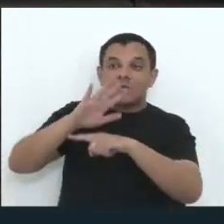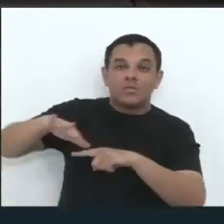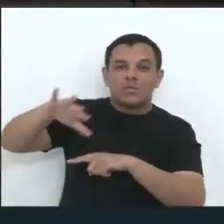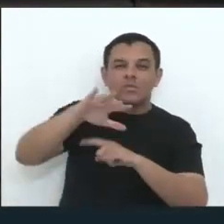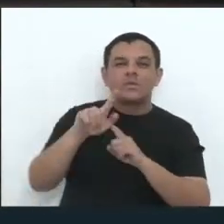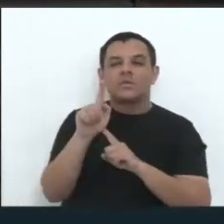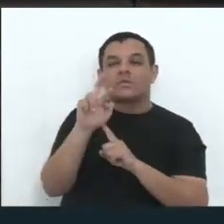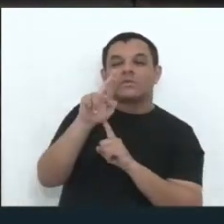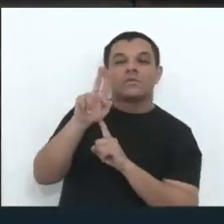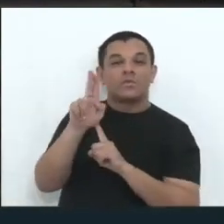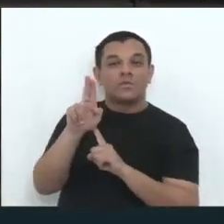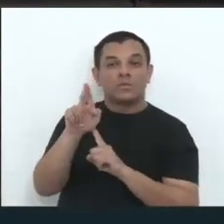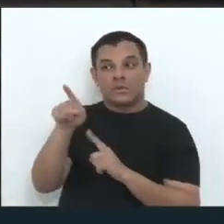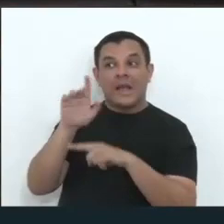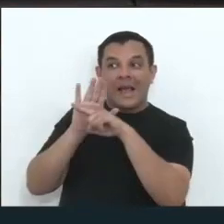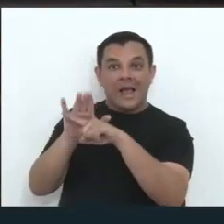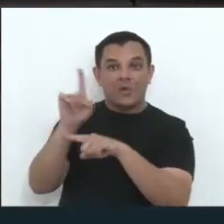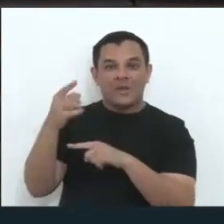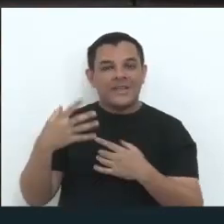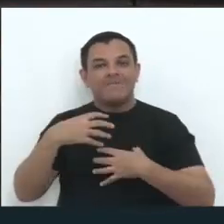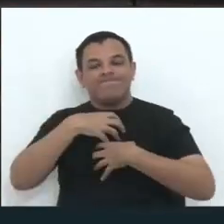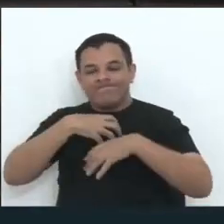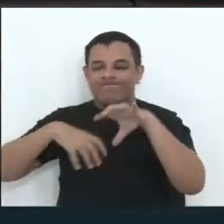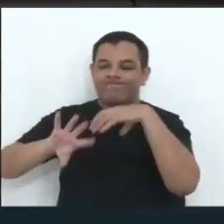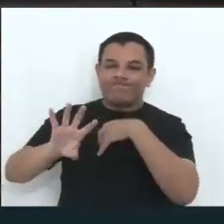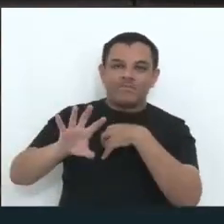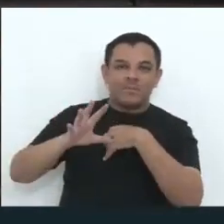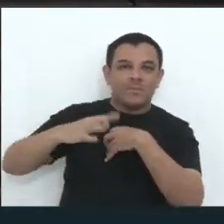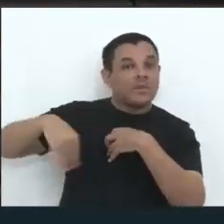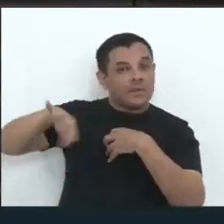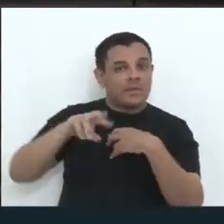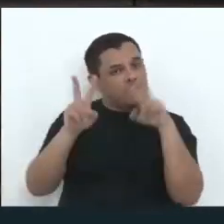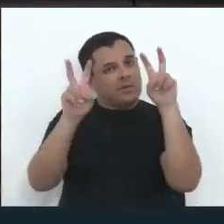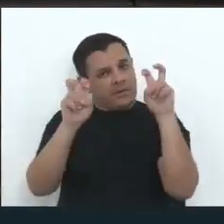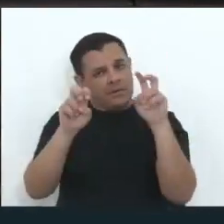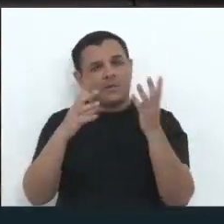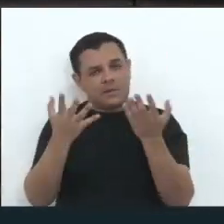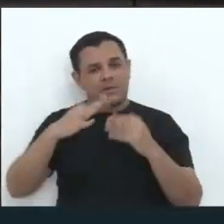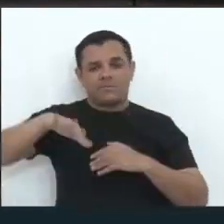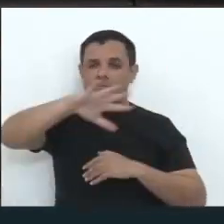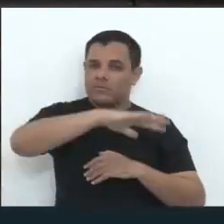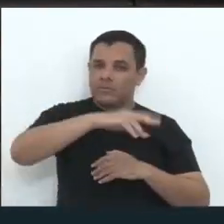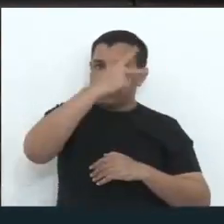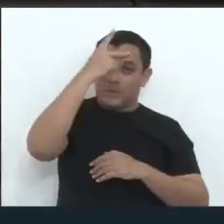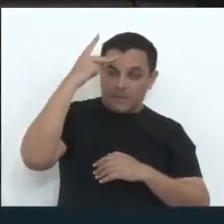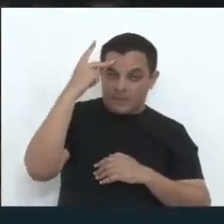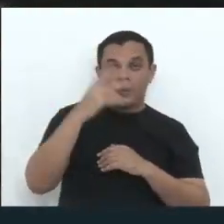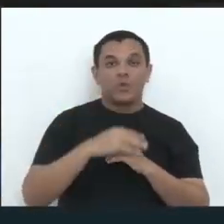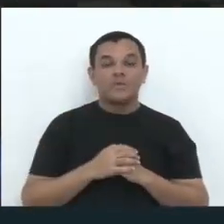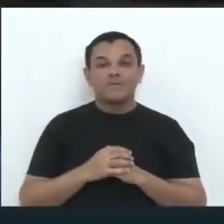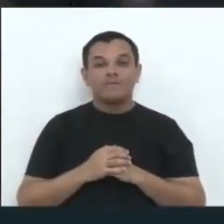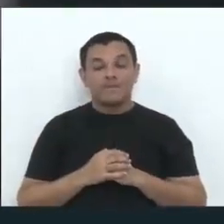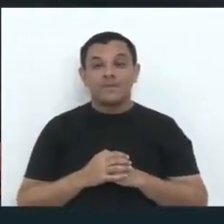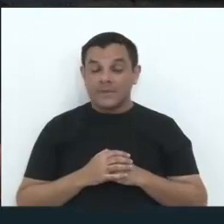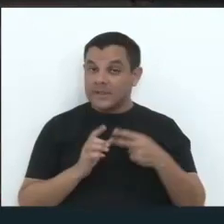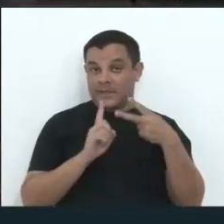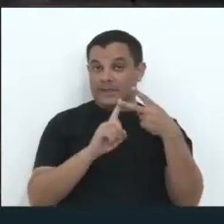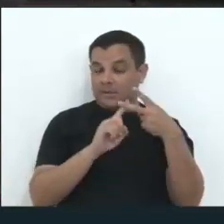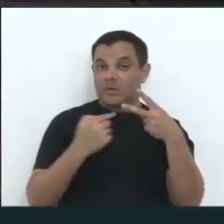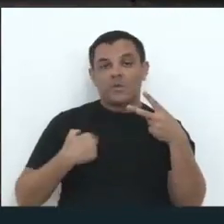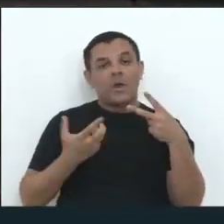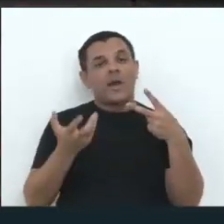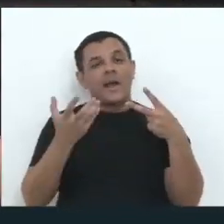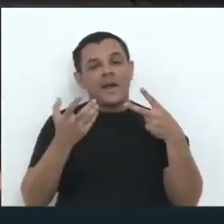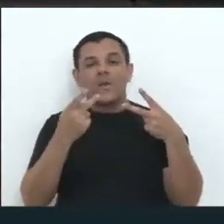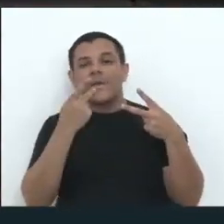aeroporto para essa questão humanitária. Em segundo lugar, senhor presidente, eu gostaria de